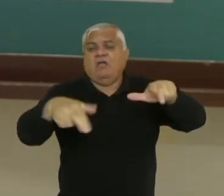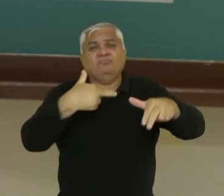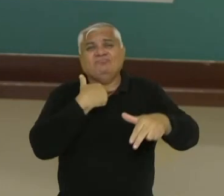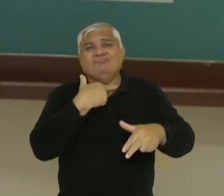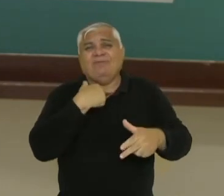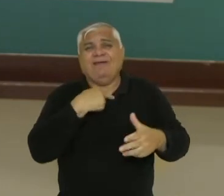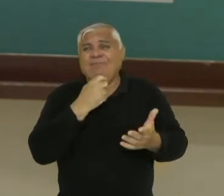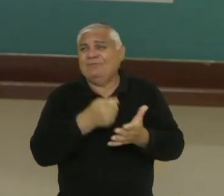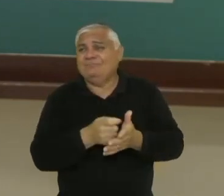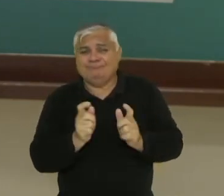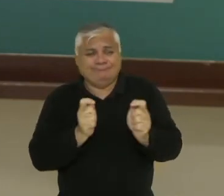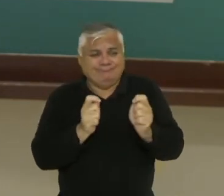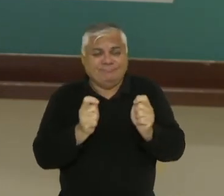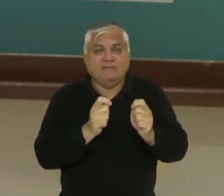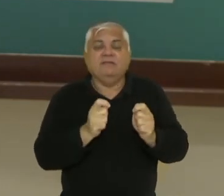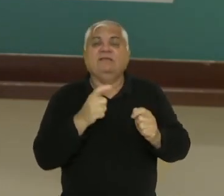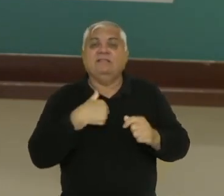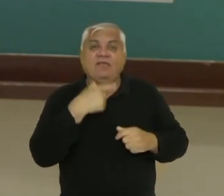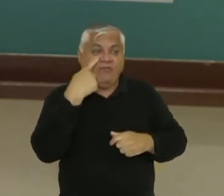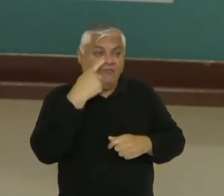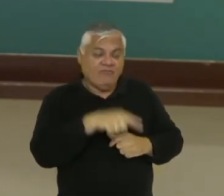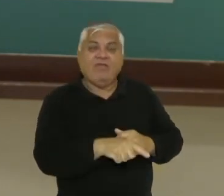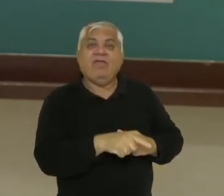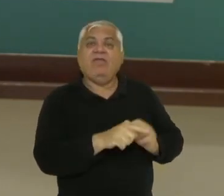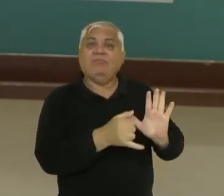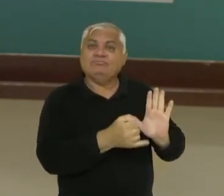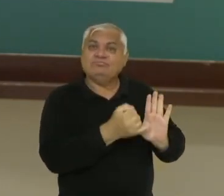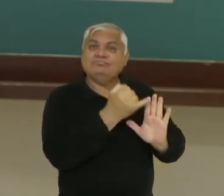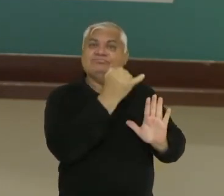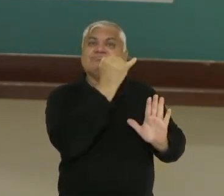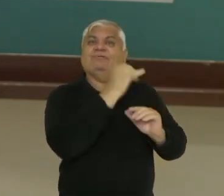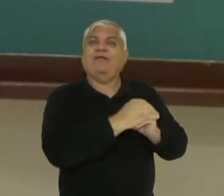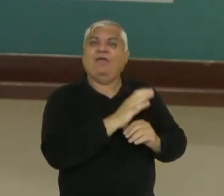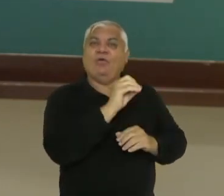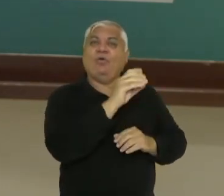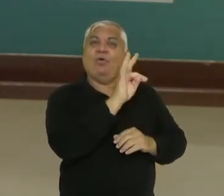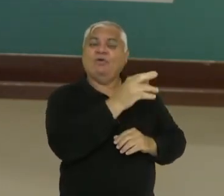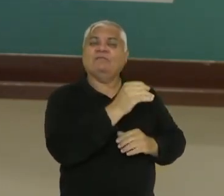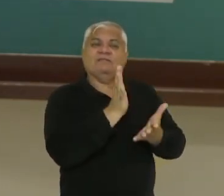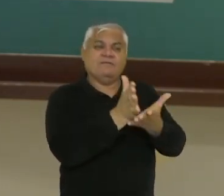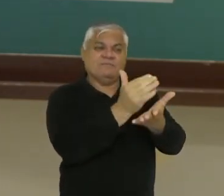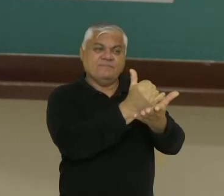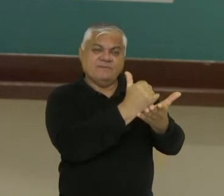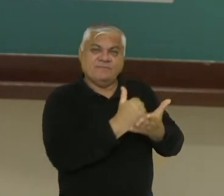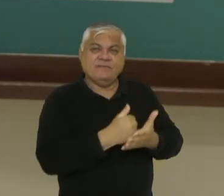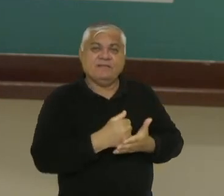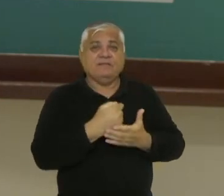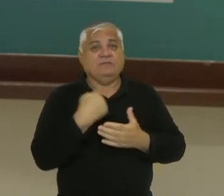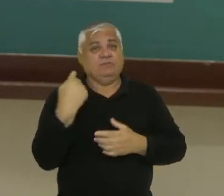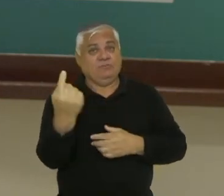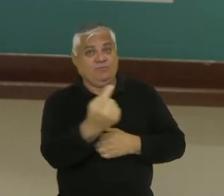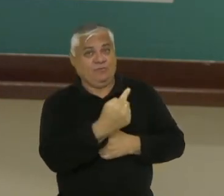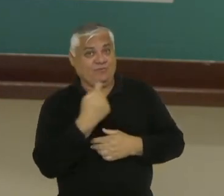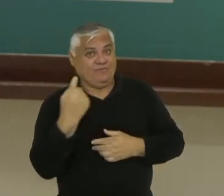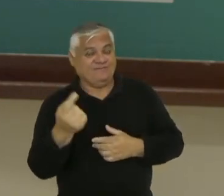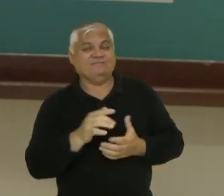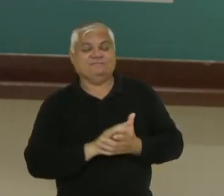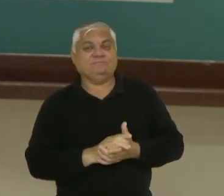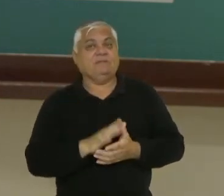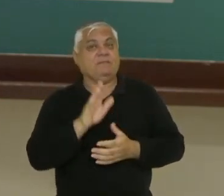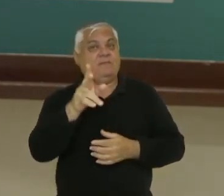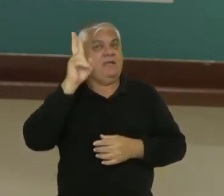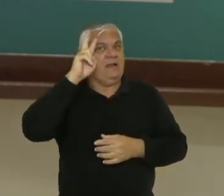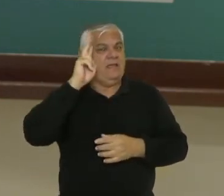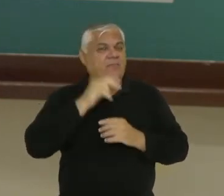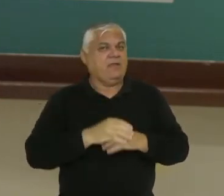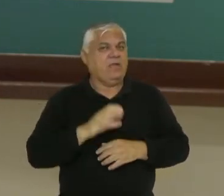vai ter o teu fundo, o valor da tua cota ali e que vai ser dividido entre você. Lembrando que no caso da